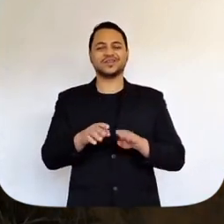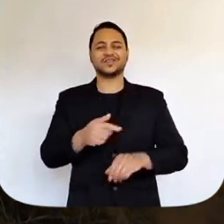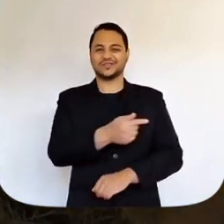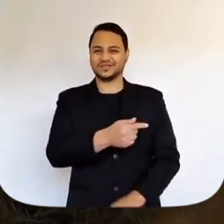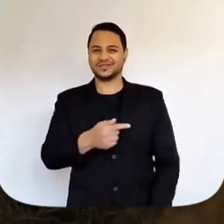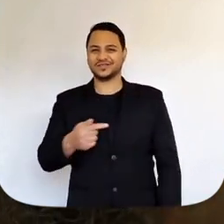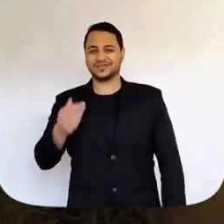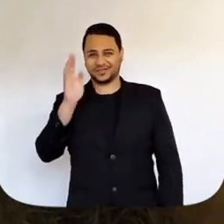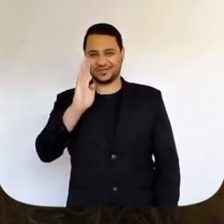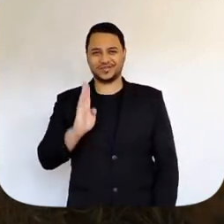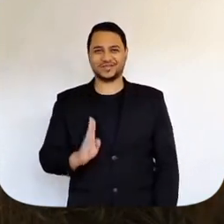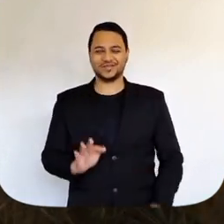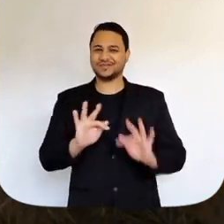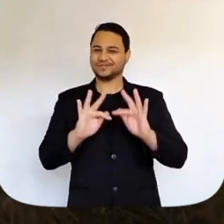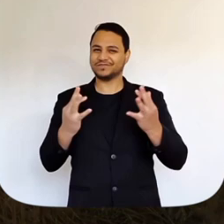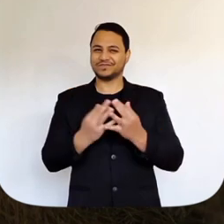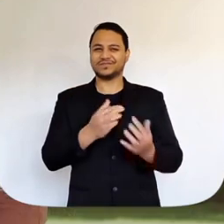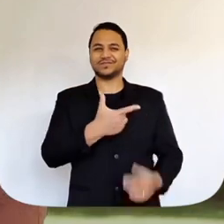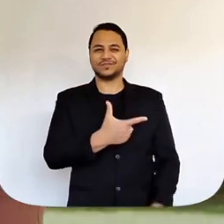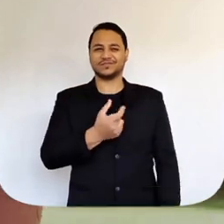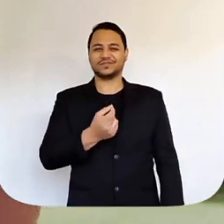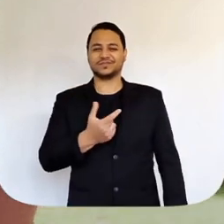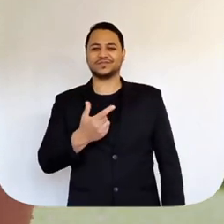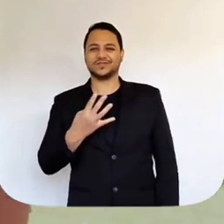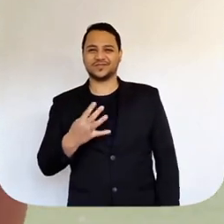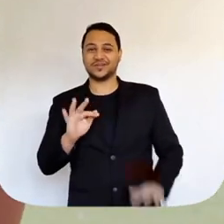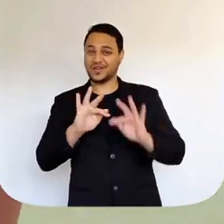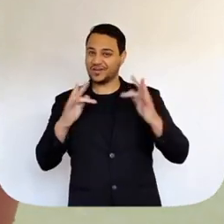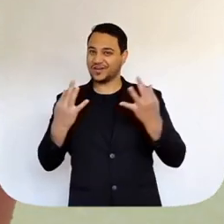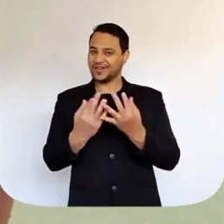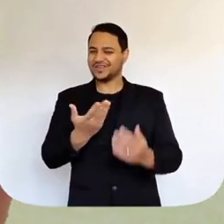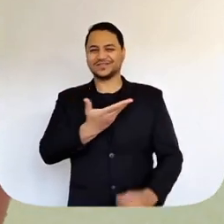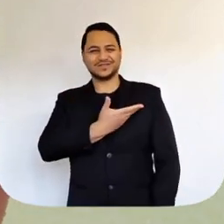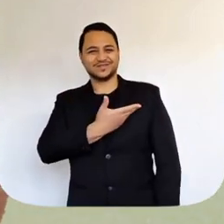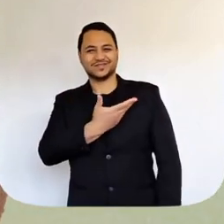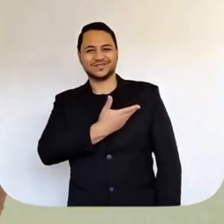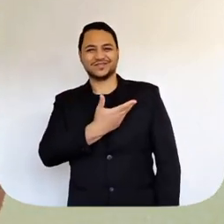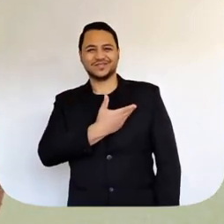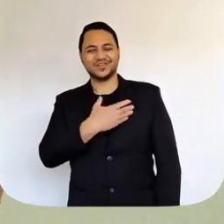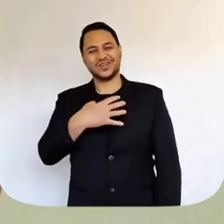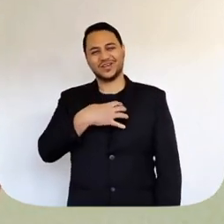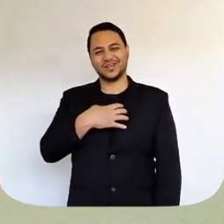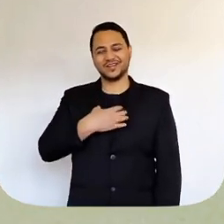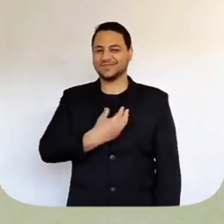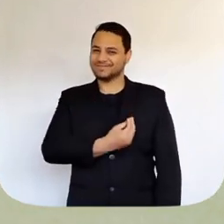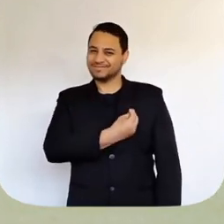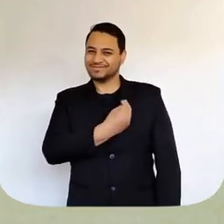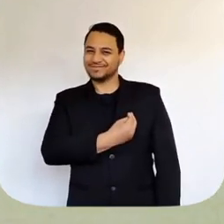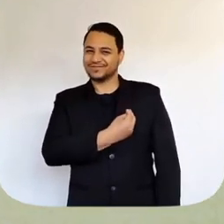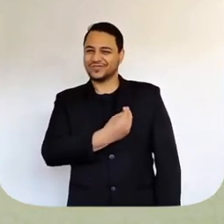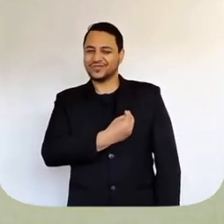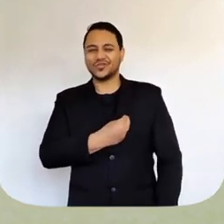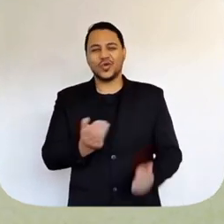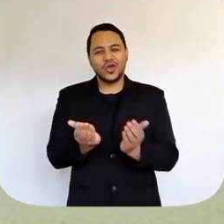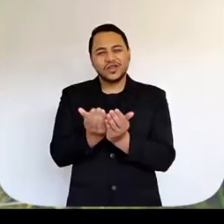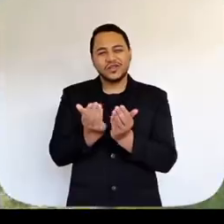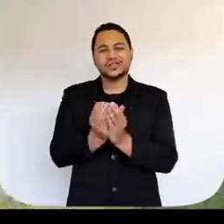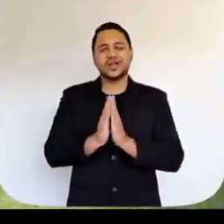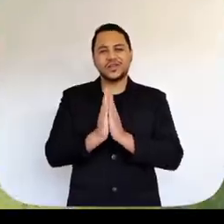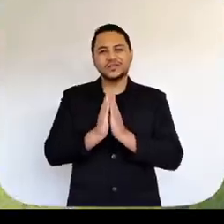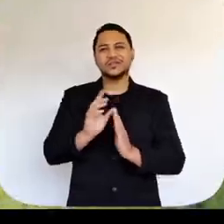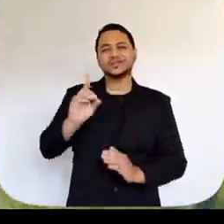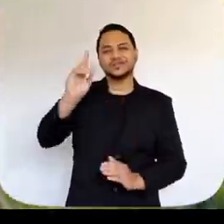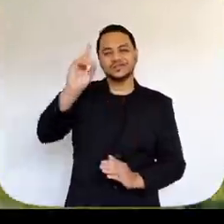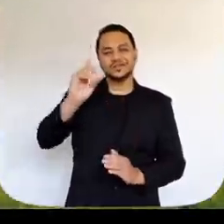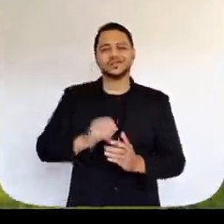Semana Nacional da Família 2024. Família e amizade. Uma forma de vida com sabor do Evangelho.